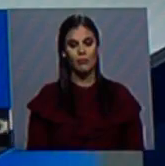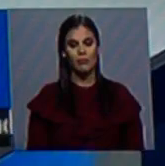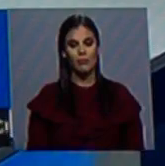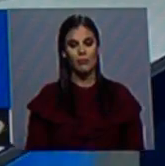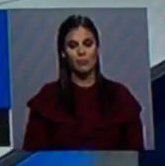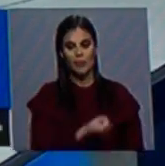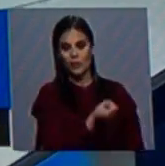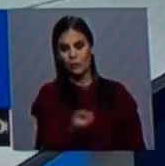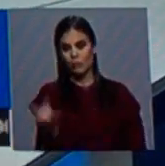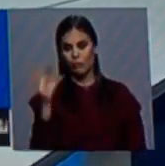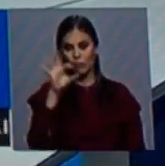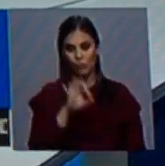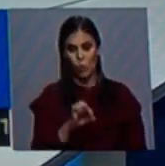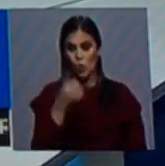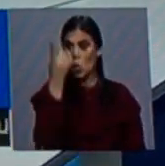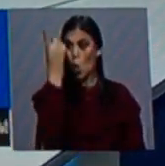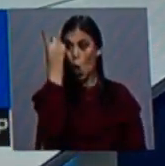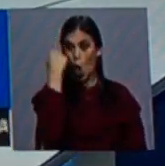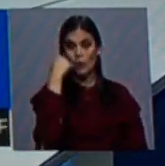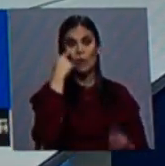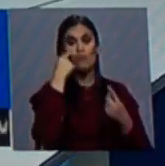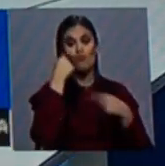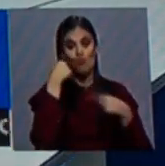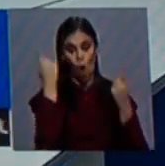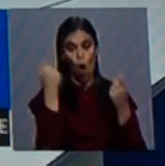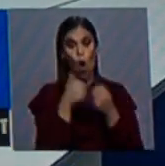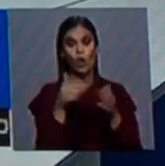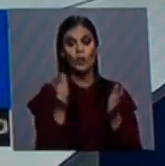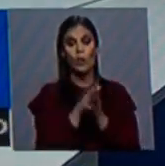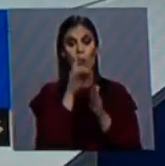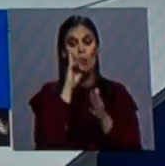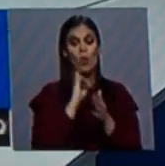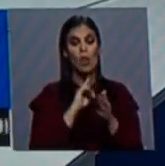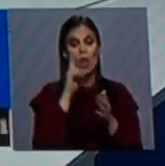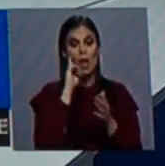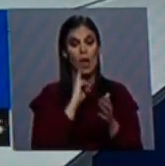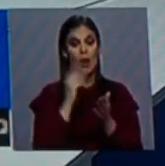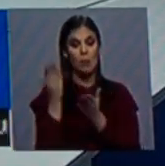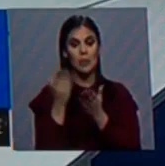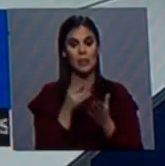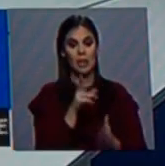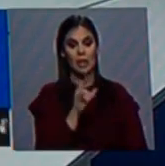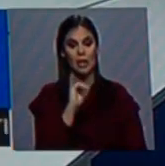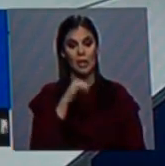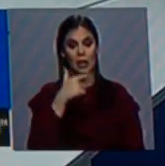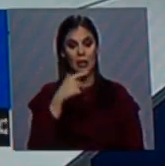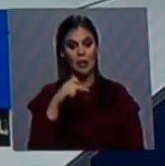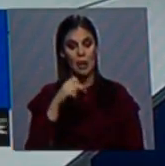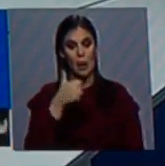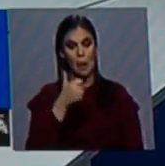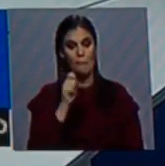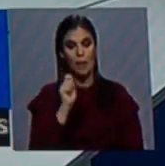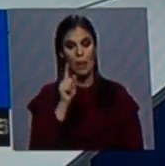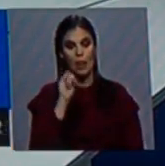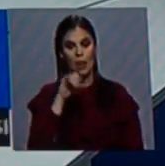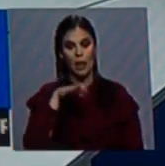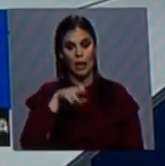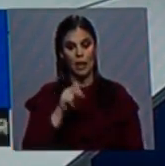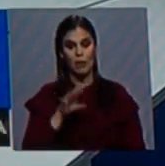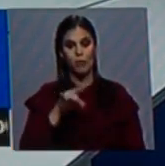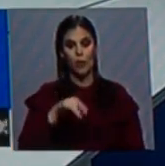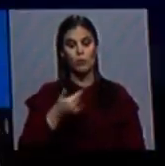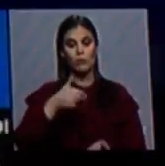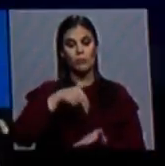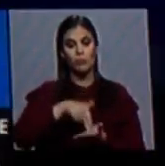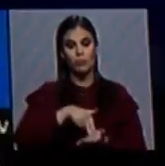foram lançados ontem e pela apresentadora Rita Bolinha, aqui da RTP, que fez o lançamento no Multiusos de